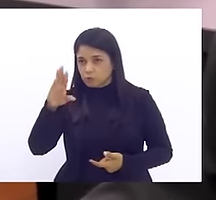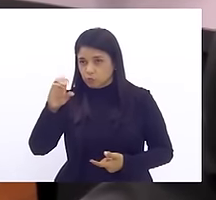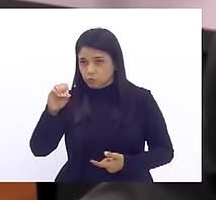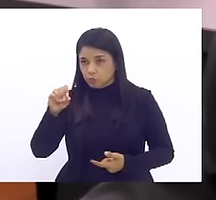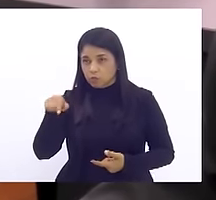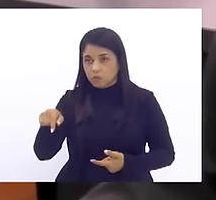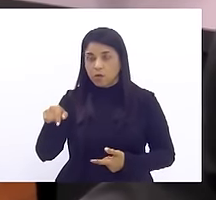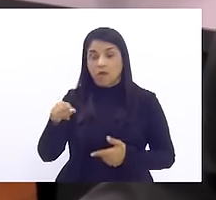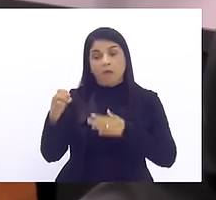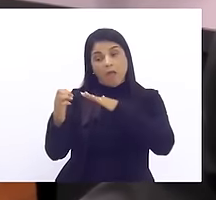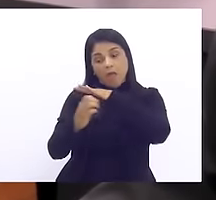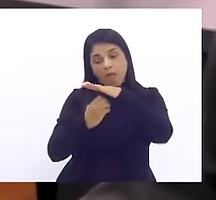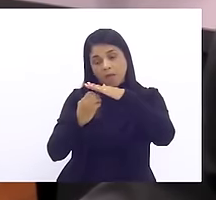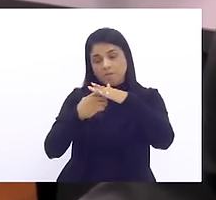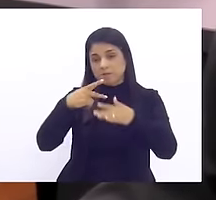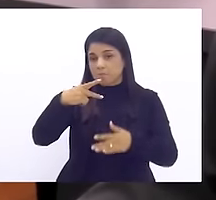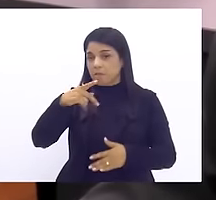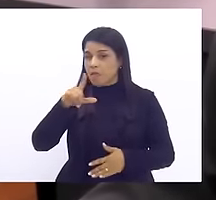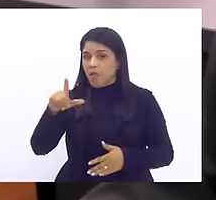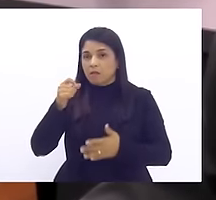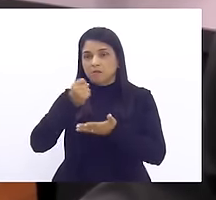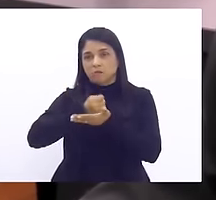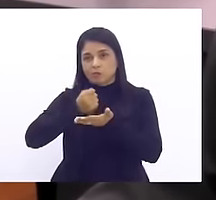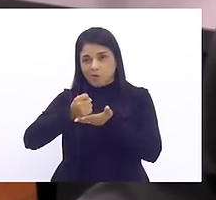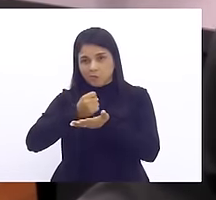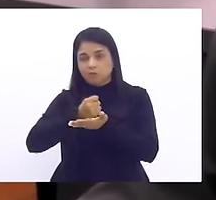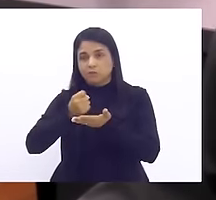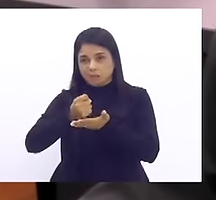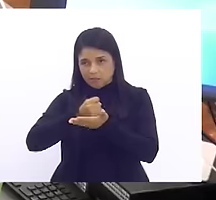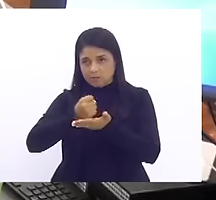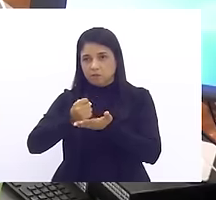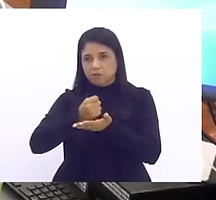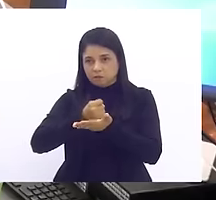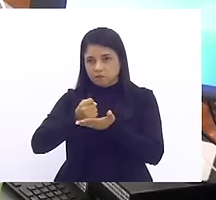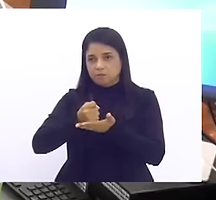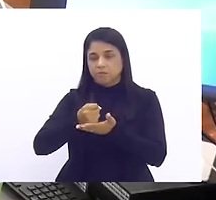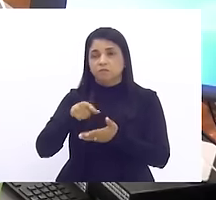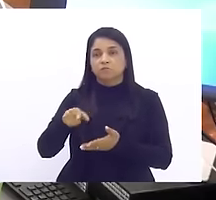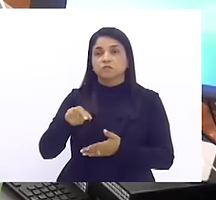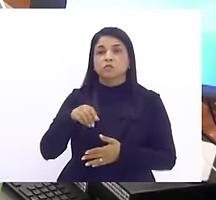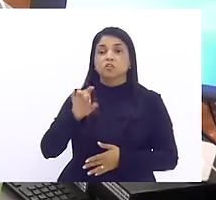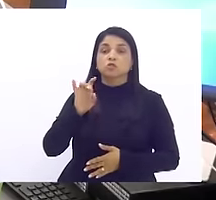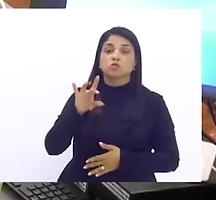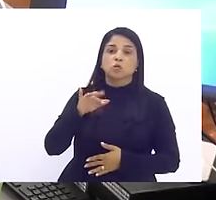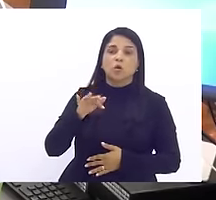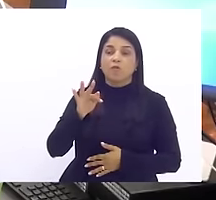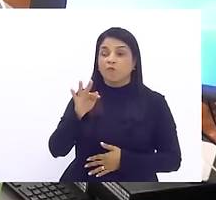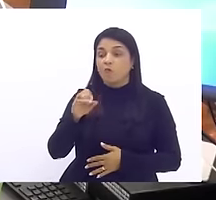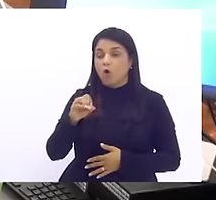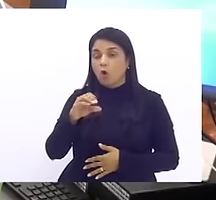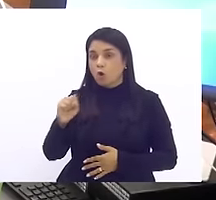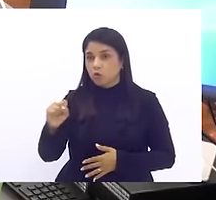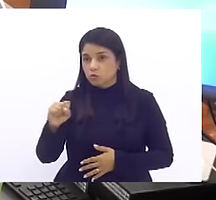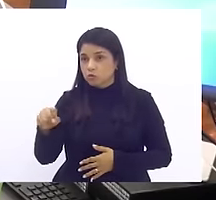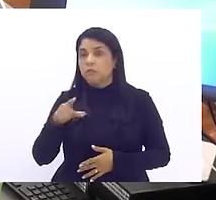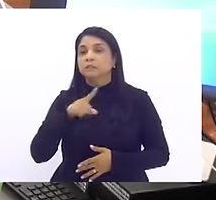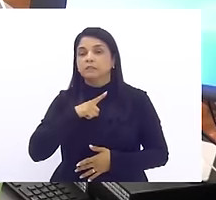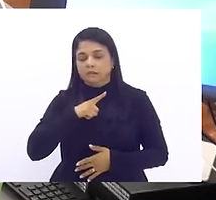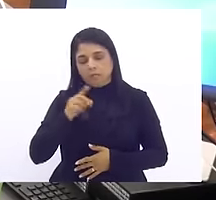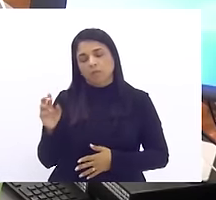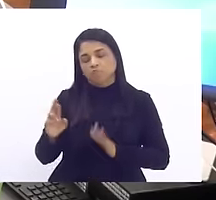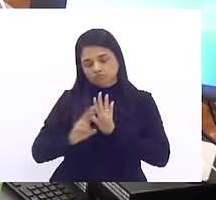é a empresa que nos contrata como dessa já afirmou também eles